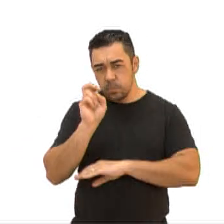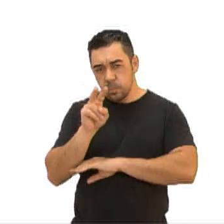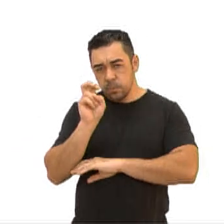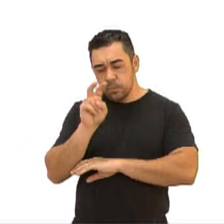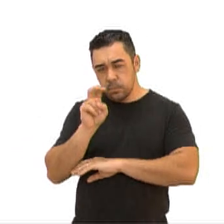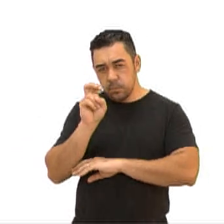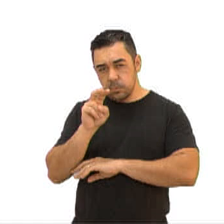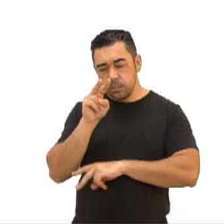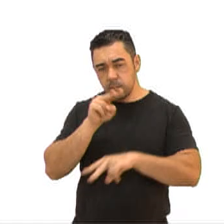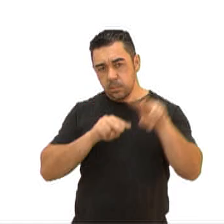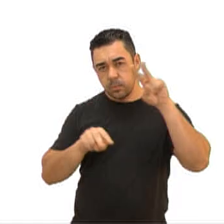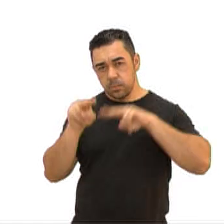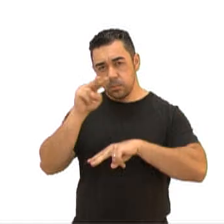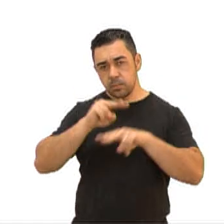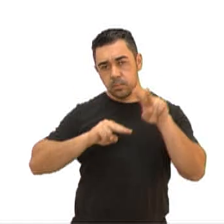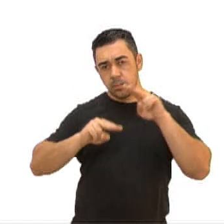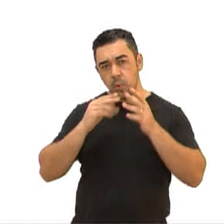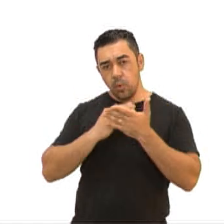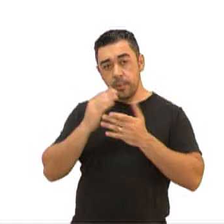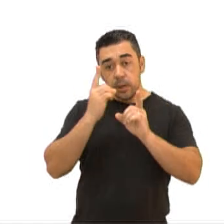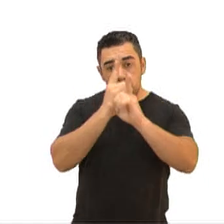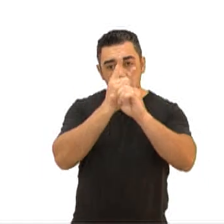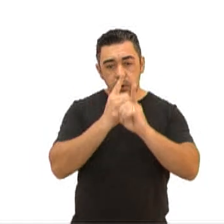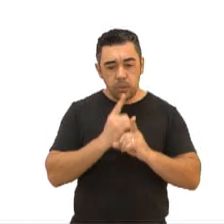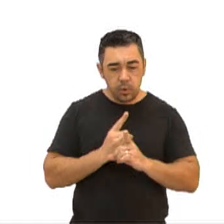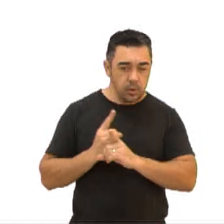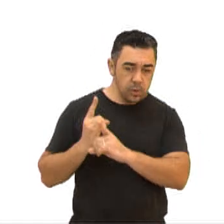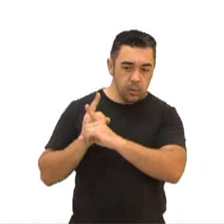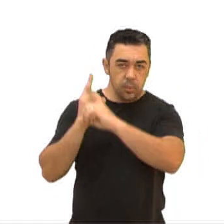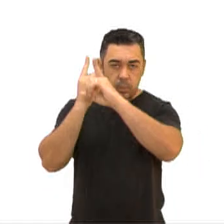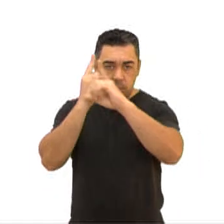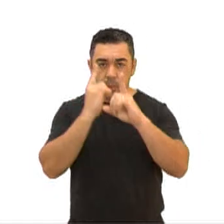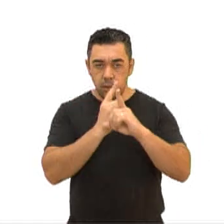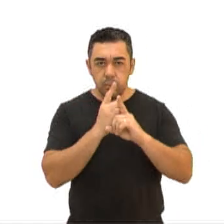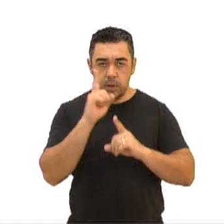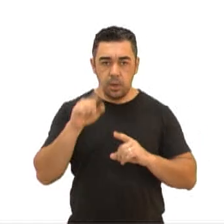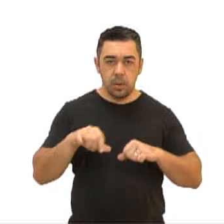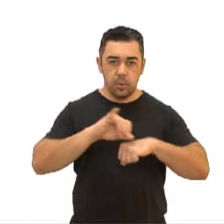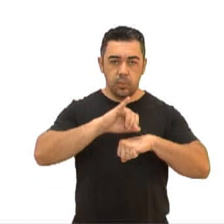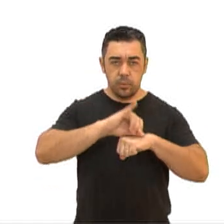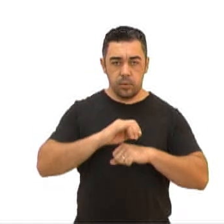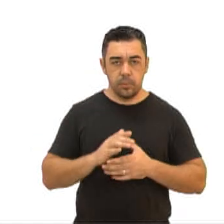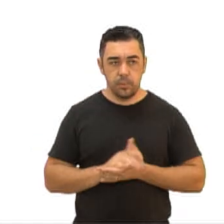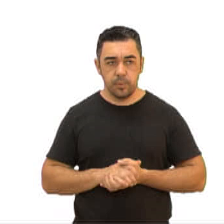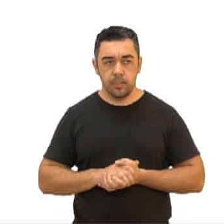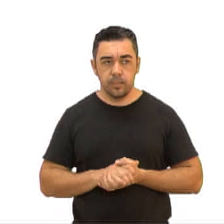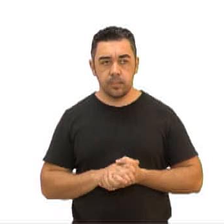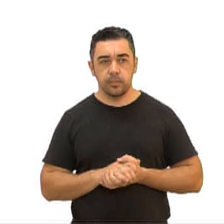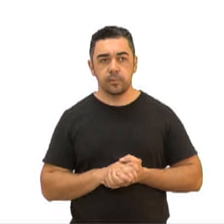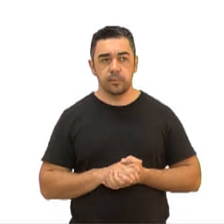obra cubista dessa fase, você começa a achar os objetos no meio da obra.